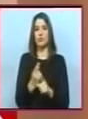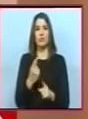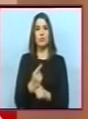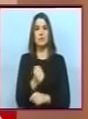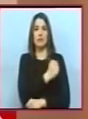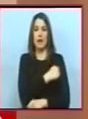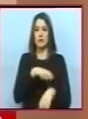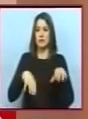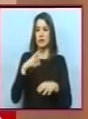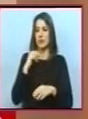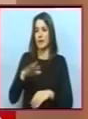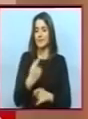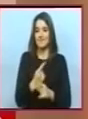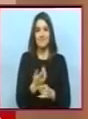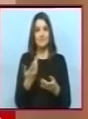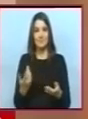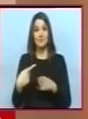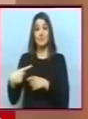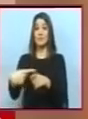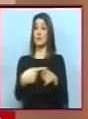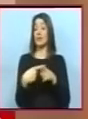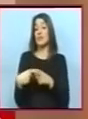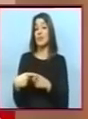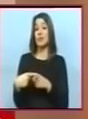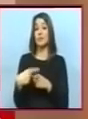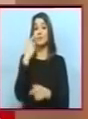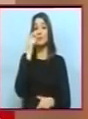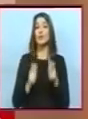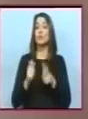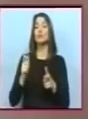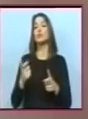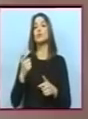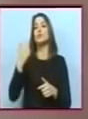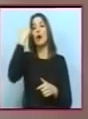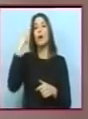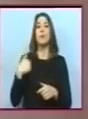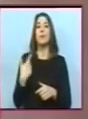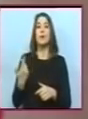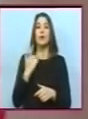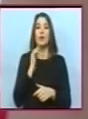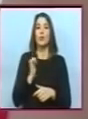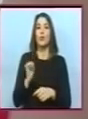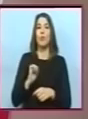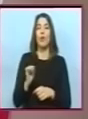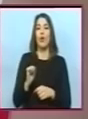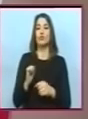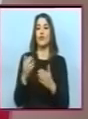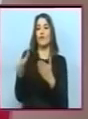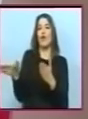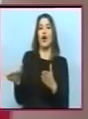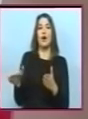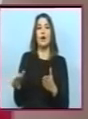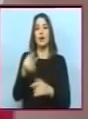património dividindo-o necessariamente, dividindo-o pelas pessoas que nós sabemos que não podemos tirar do